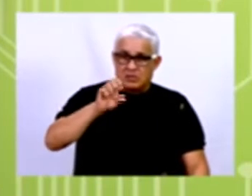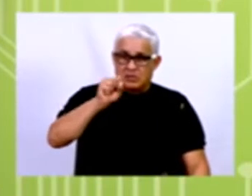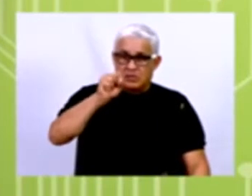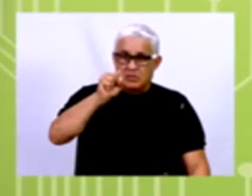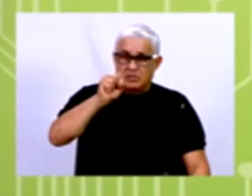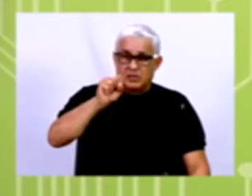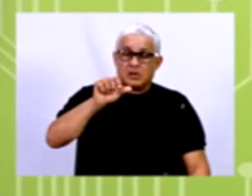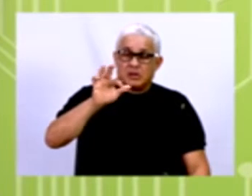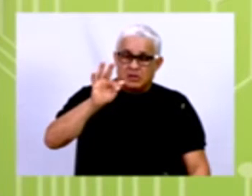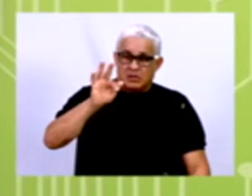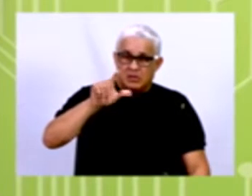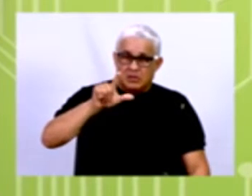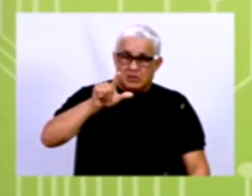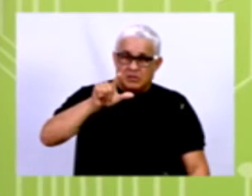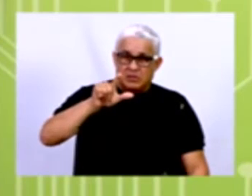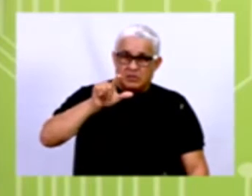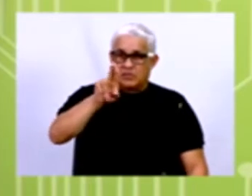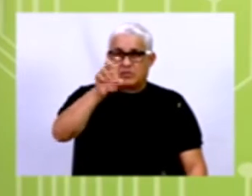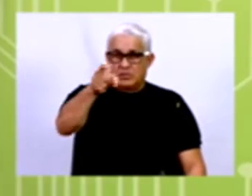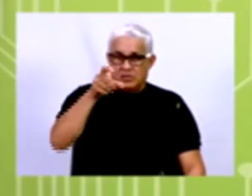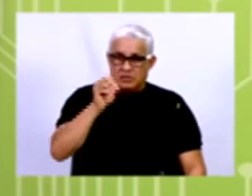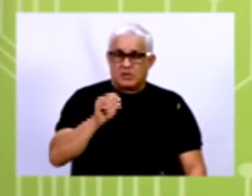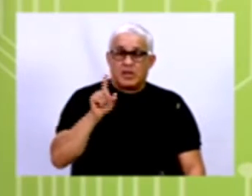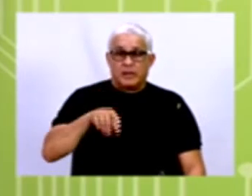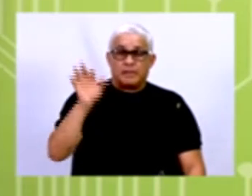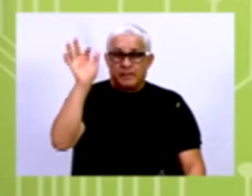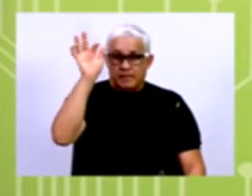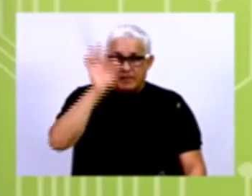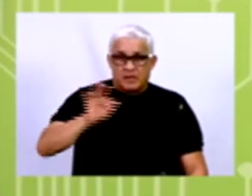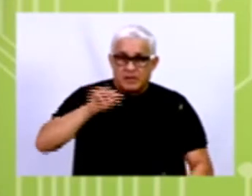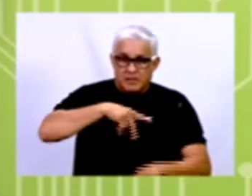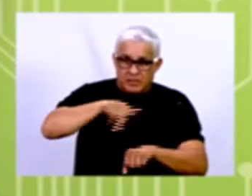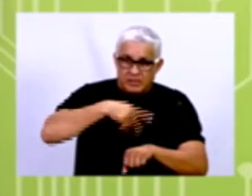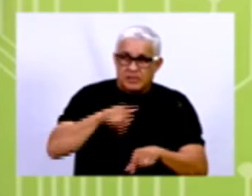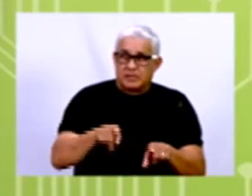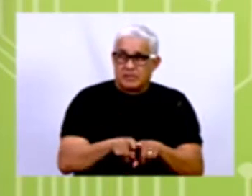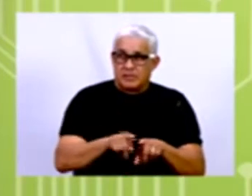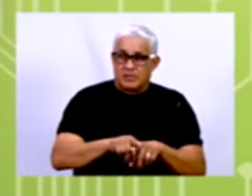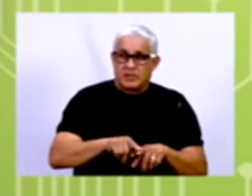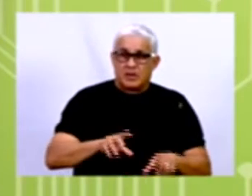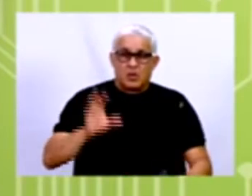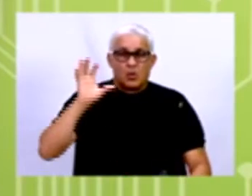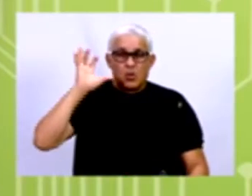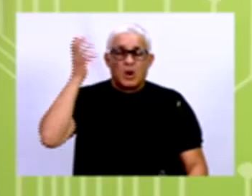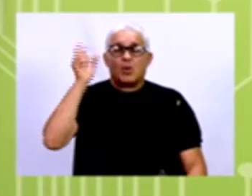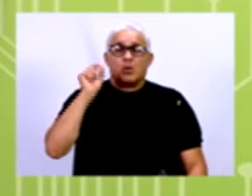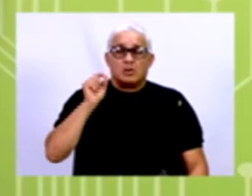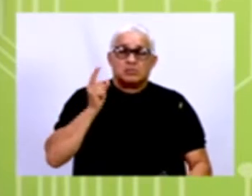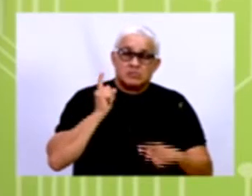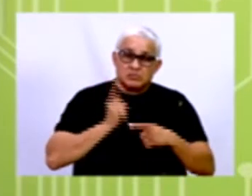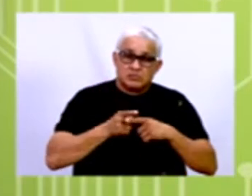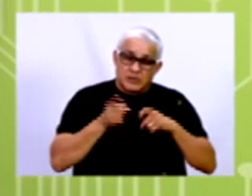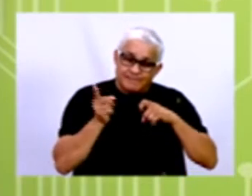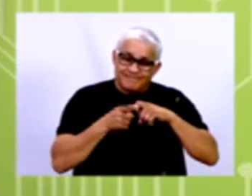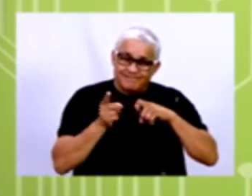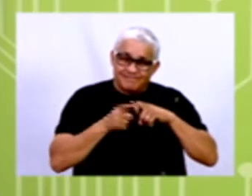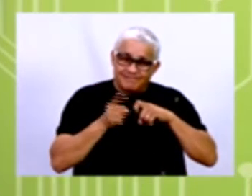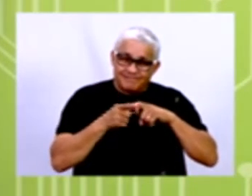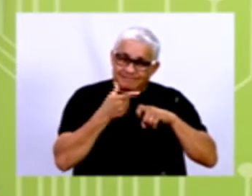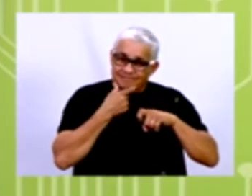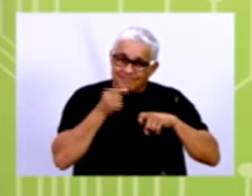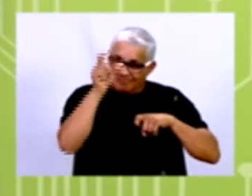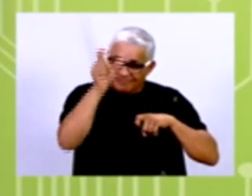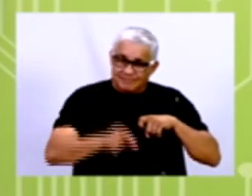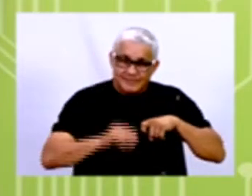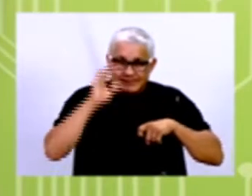Quesnel, que é um francês, da escola dos fisiocratas. Uhum. E ele chegou a essa conclusão porque ele era médico e